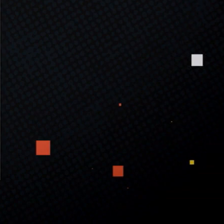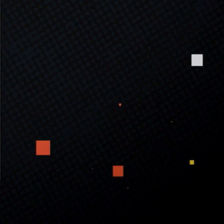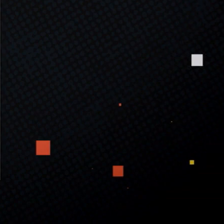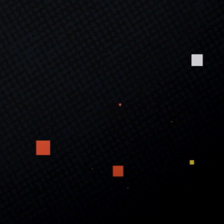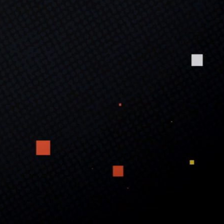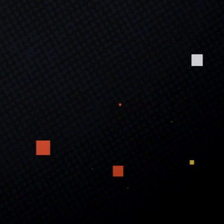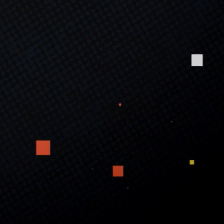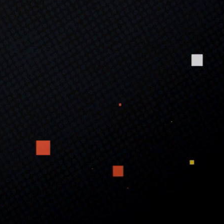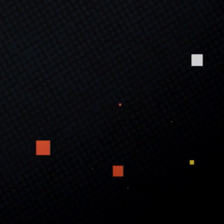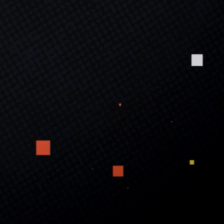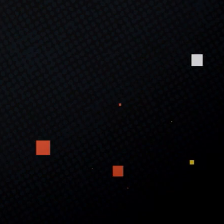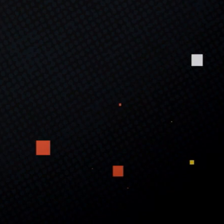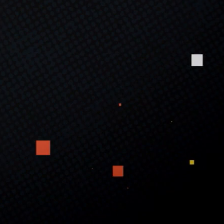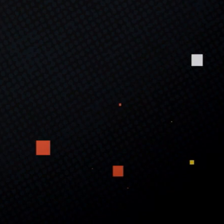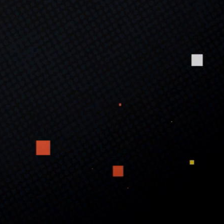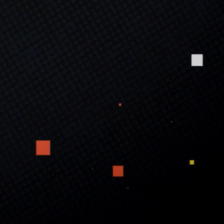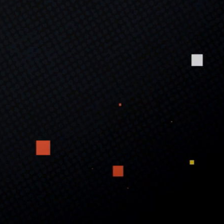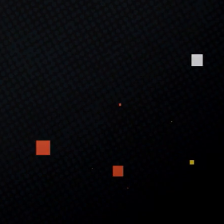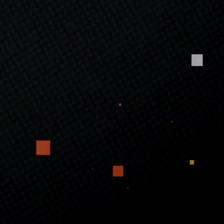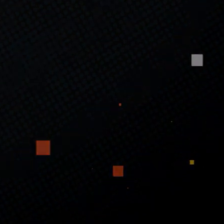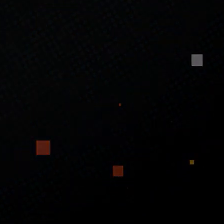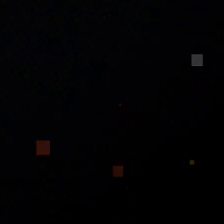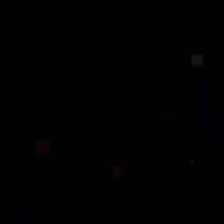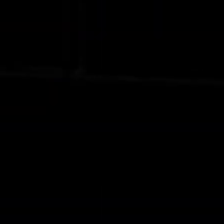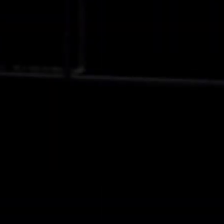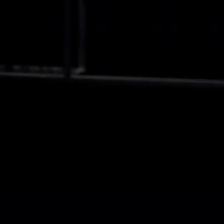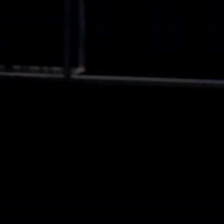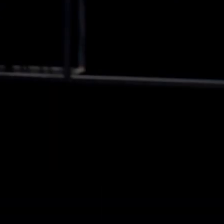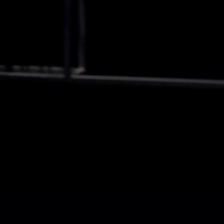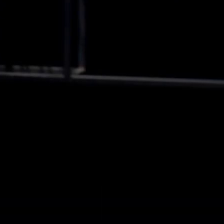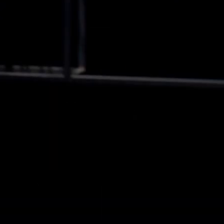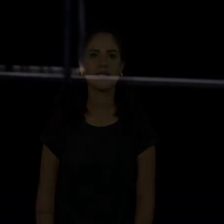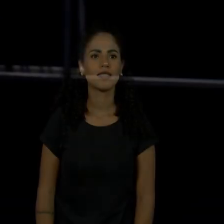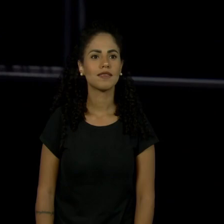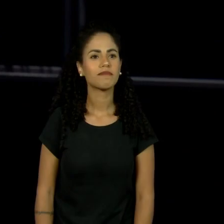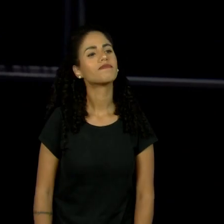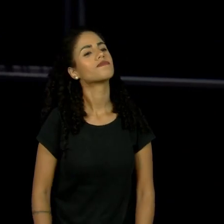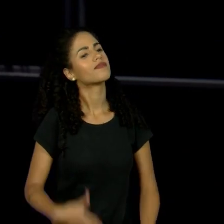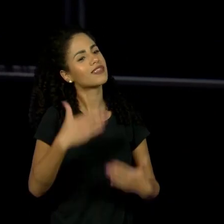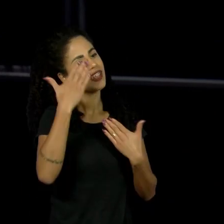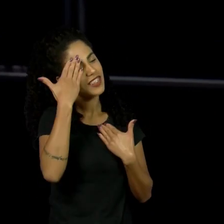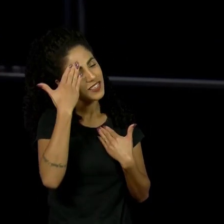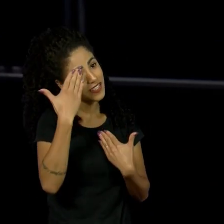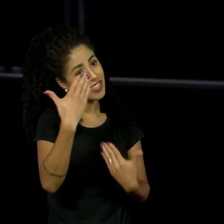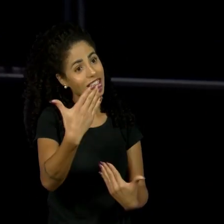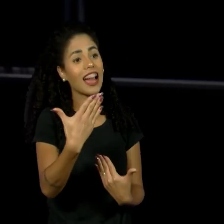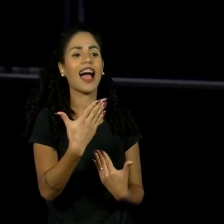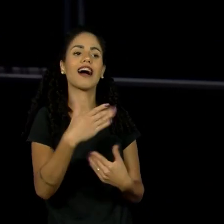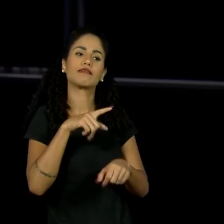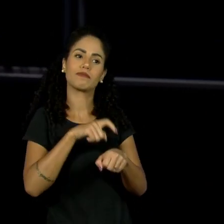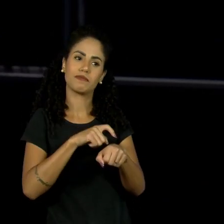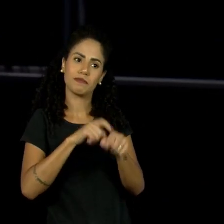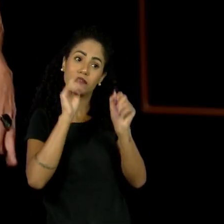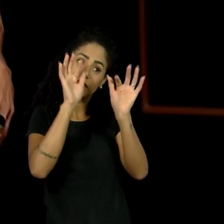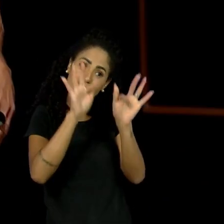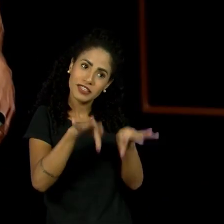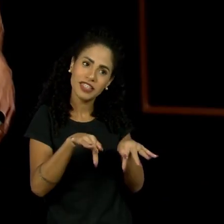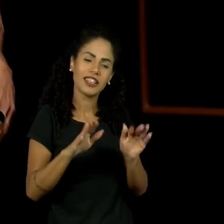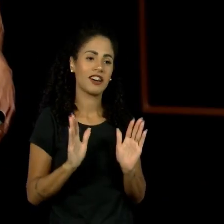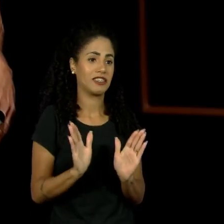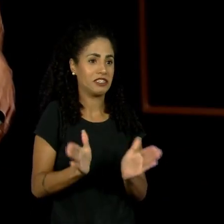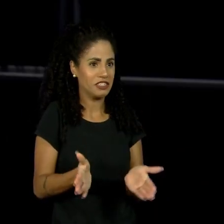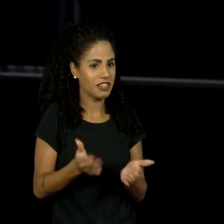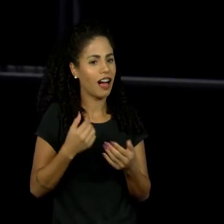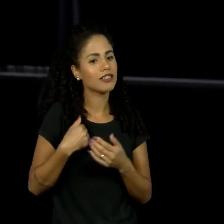eu já nem sei quem sou, acaba esse garoto sendo meu avô. E obrigada, então, infelizmente nosso programa está chegando ao fim, a gente fez